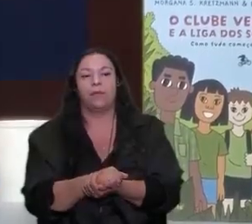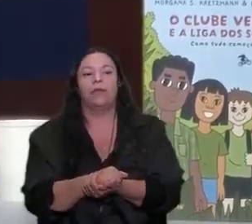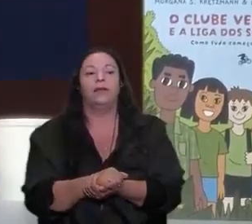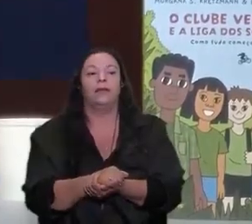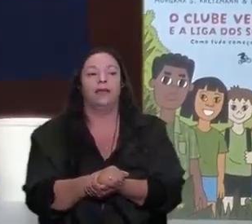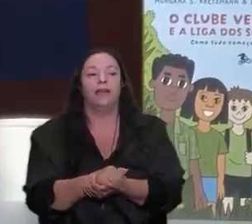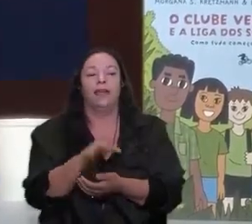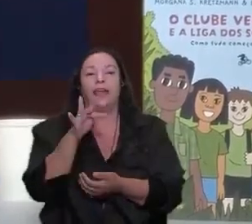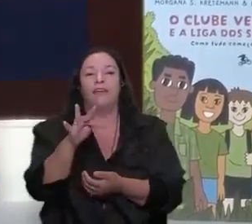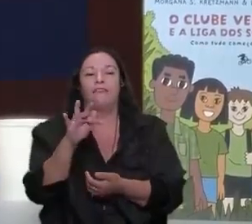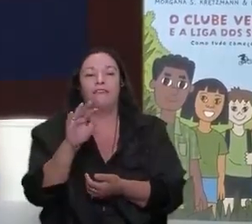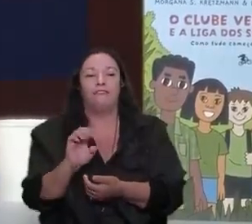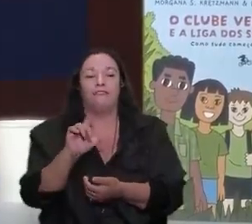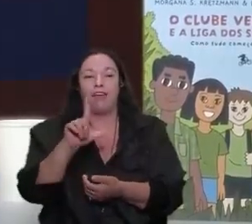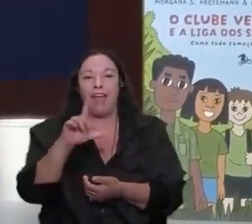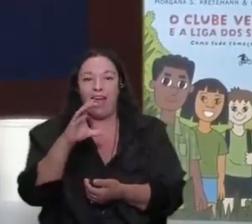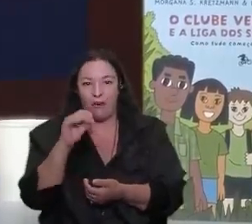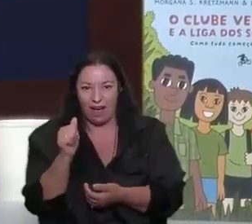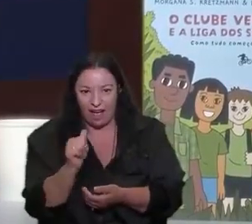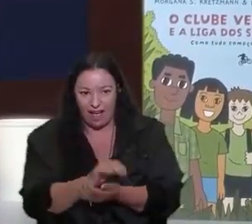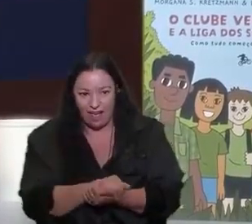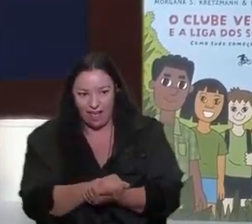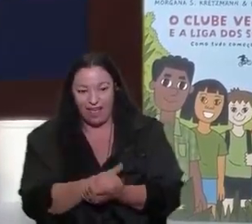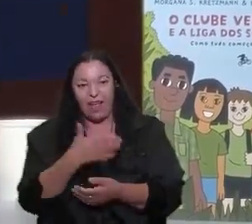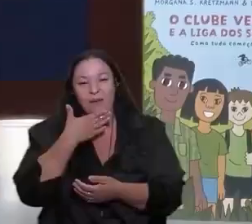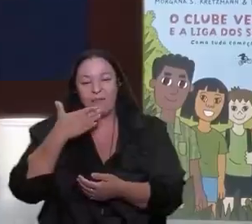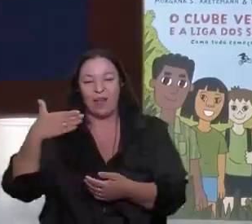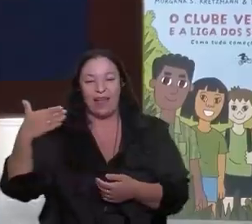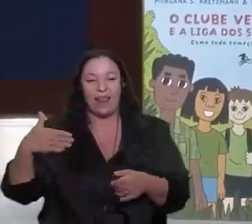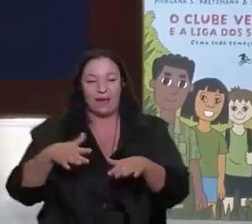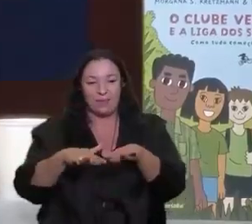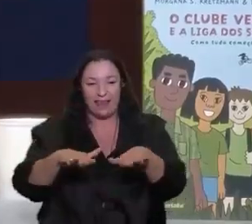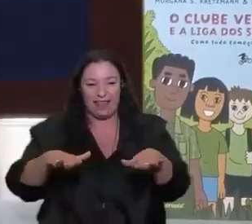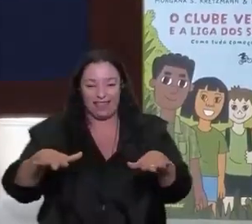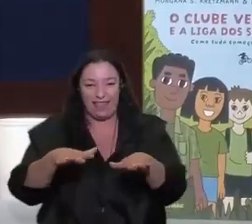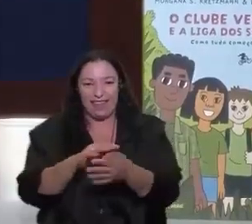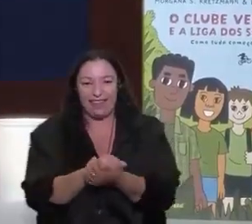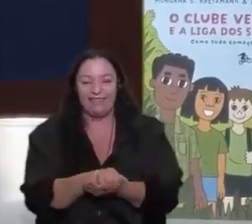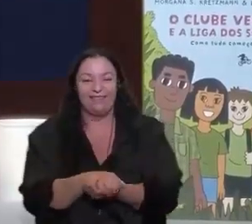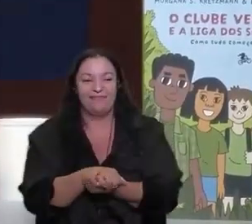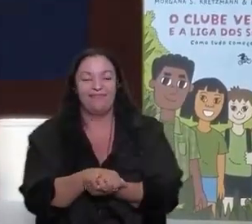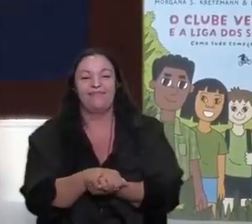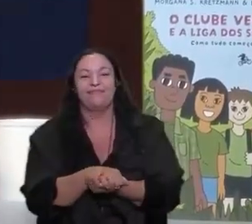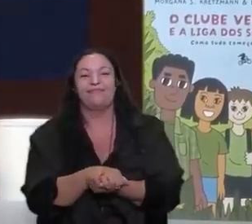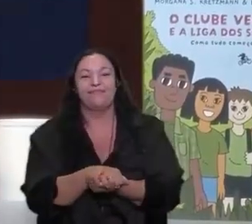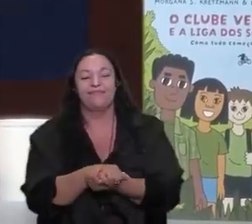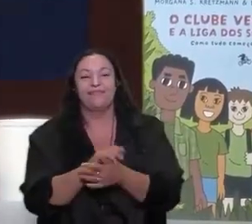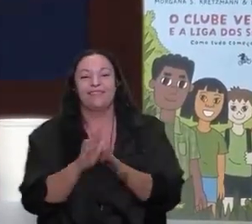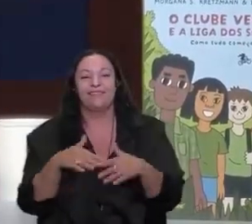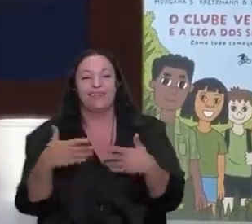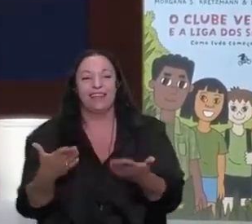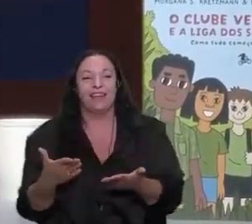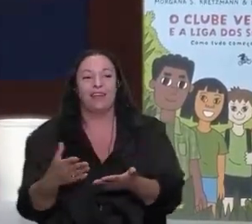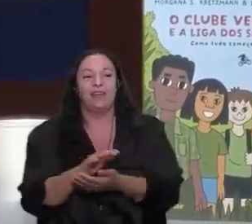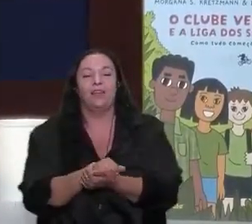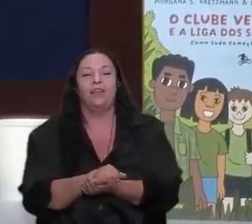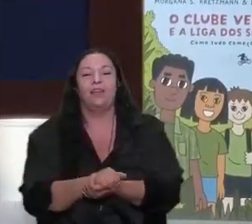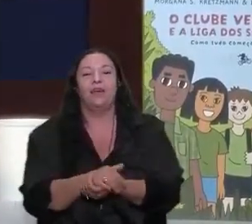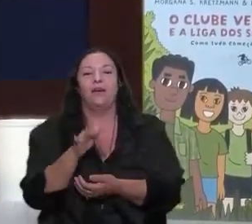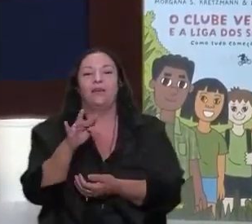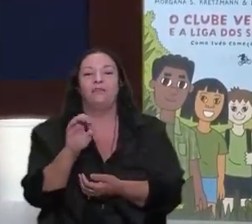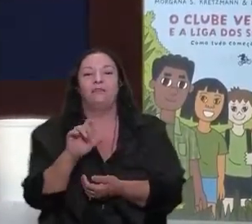Felca! Olha, vocês são a melhor plateia que eu já tive. Felca. Então, o Felca levantou